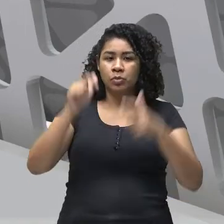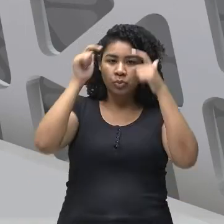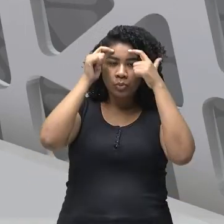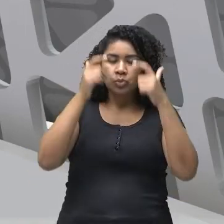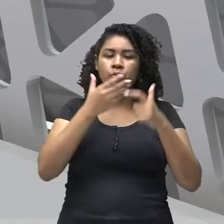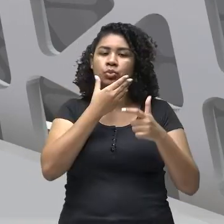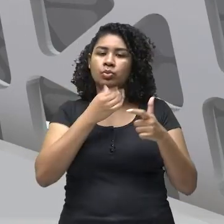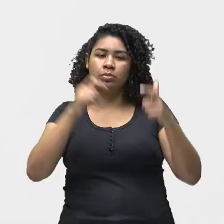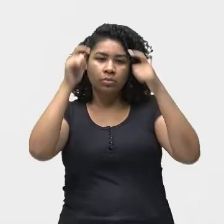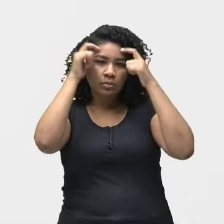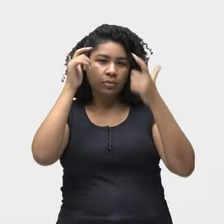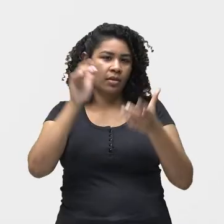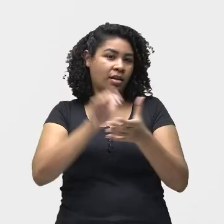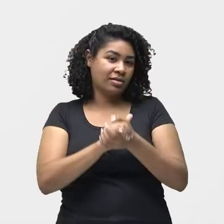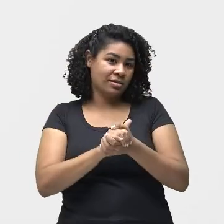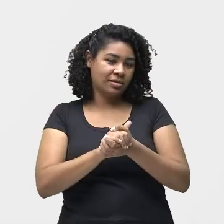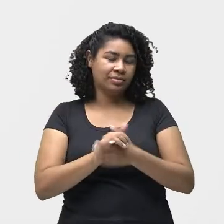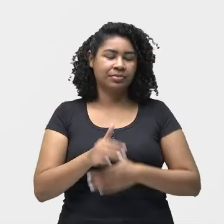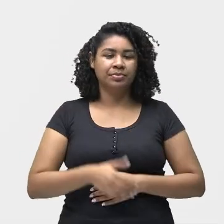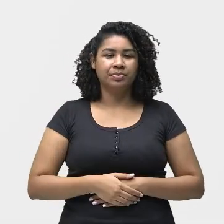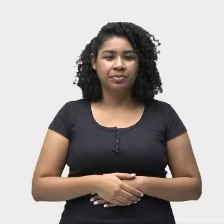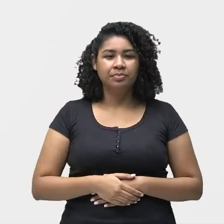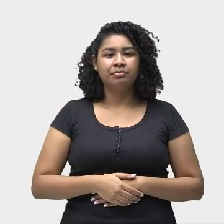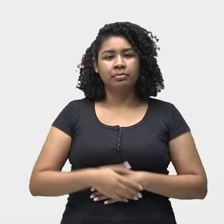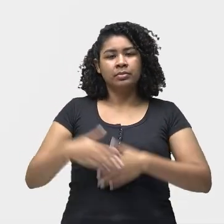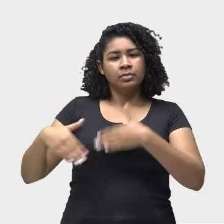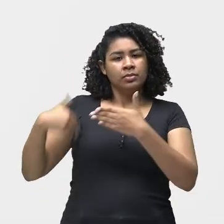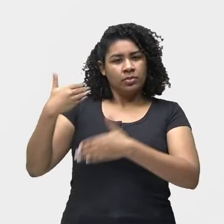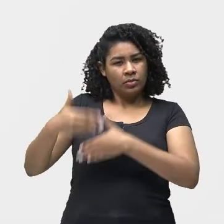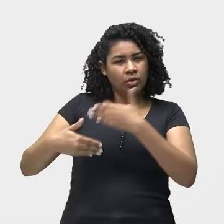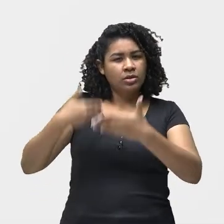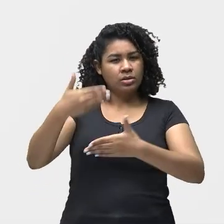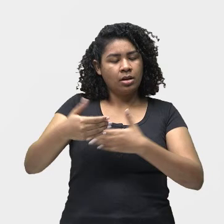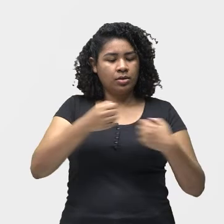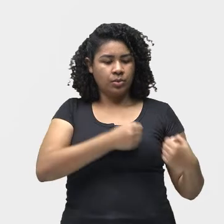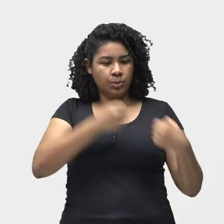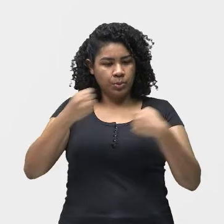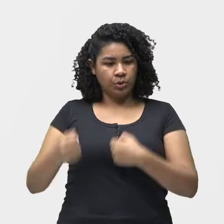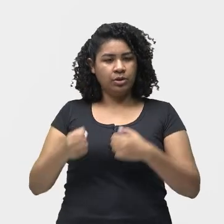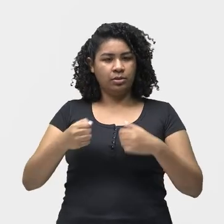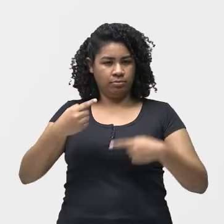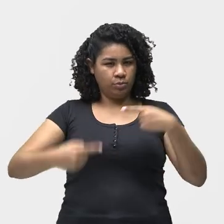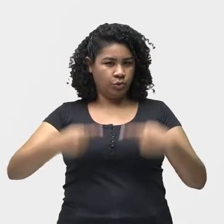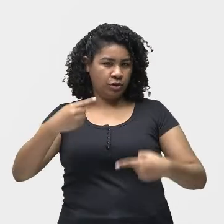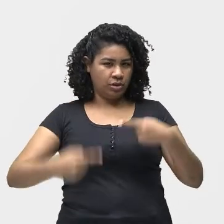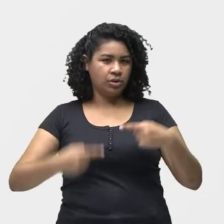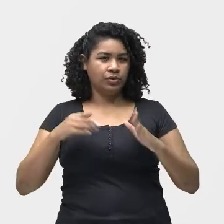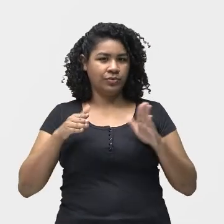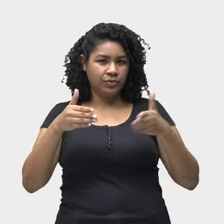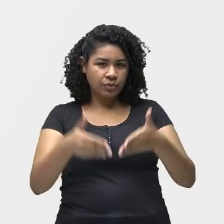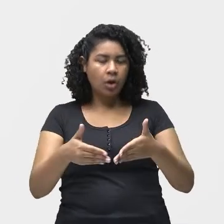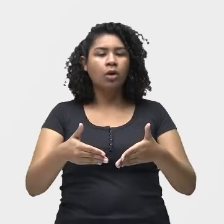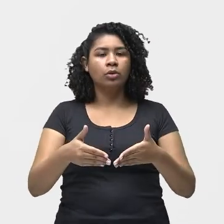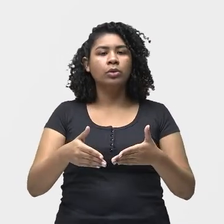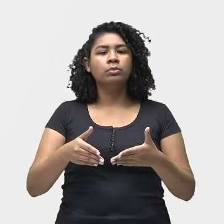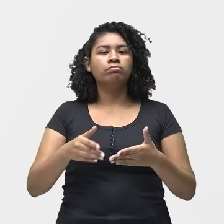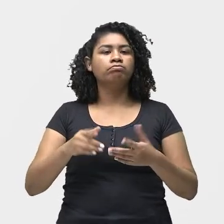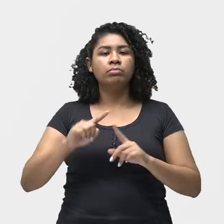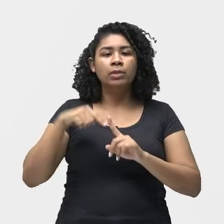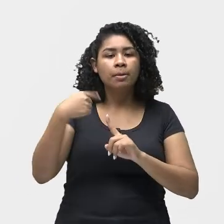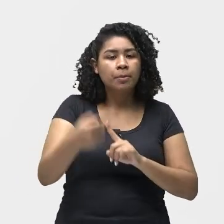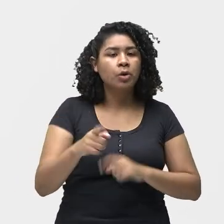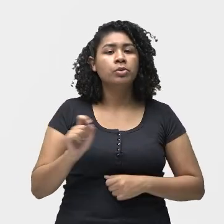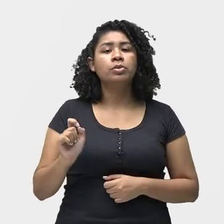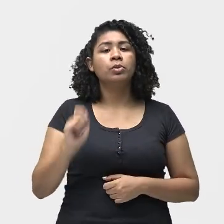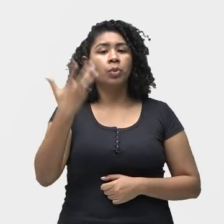ok? Continuando. Esse processo de centralização política acabaria por resultar mais